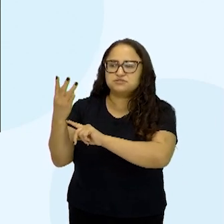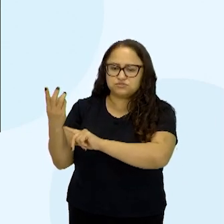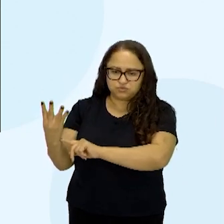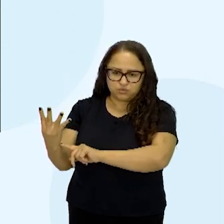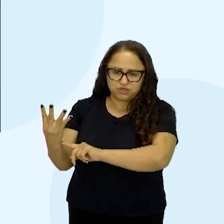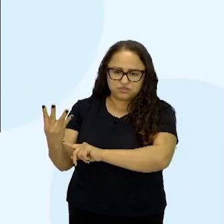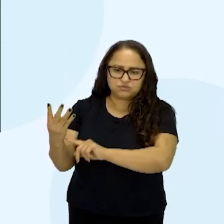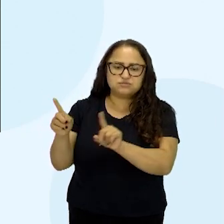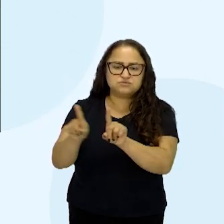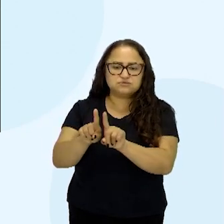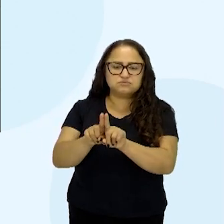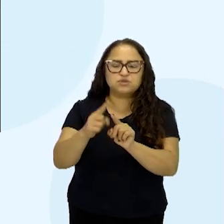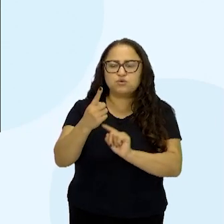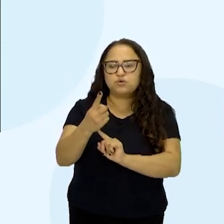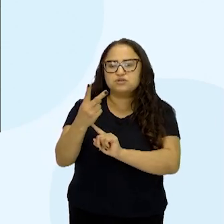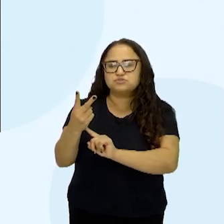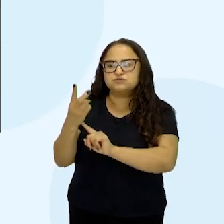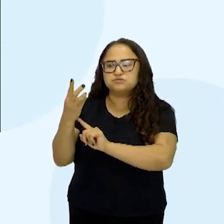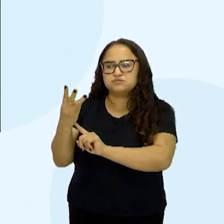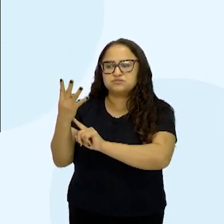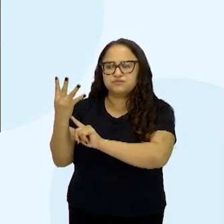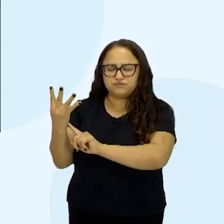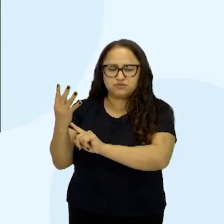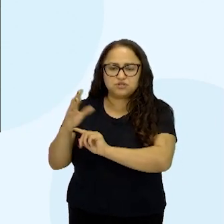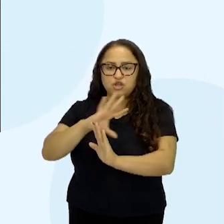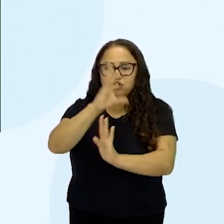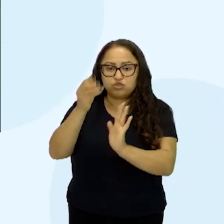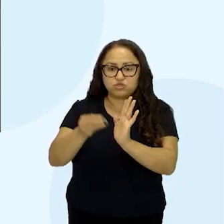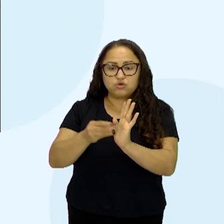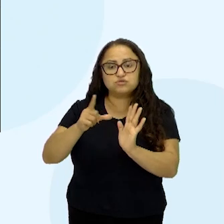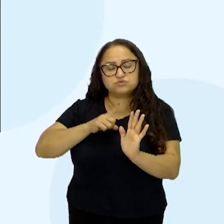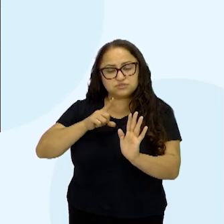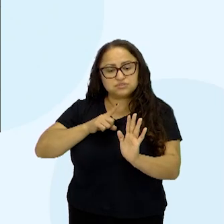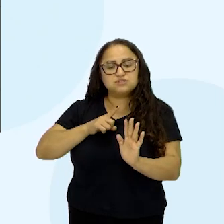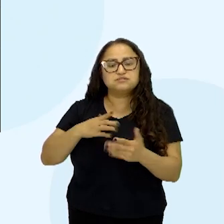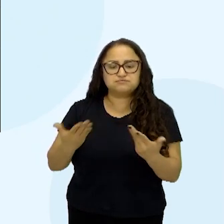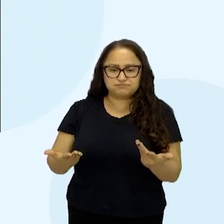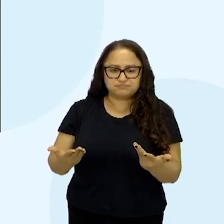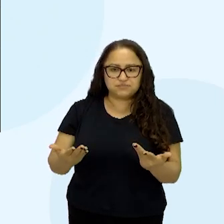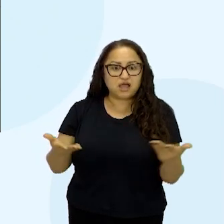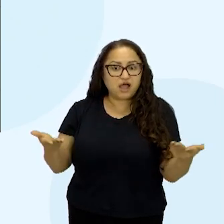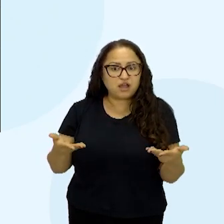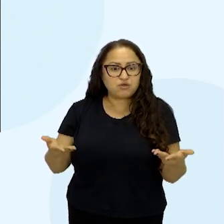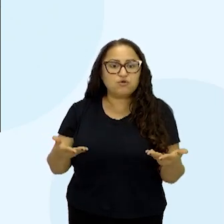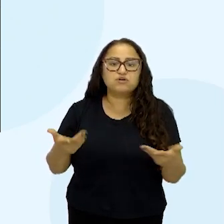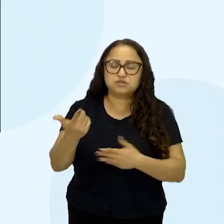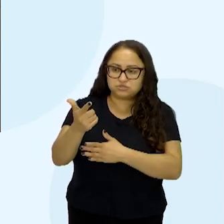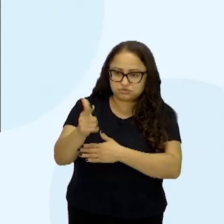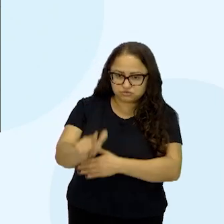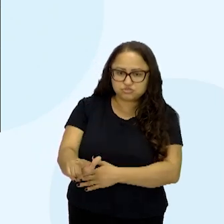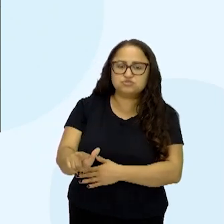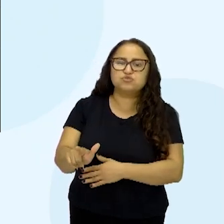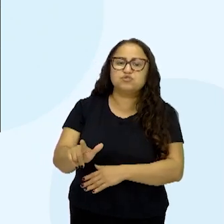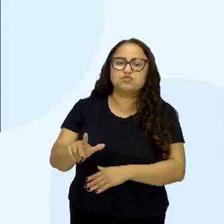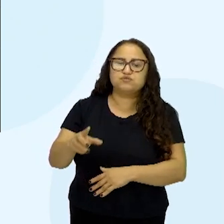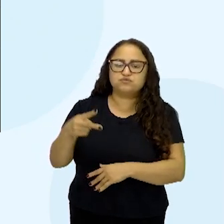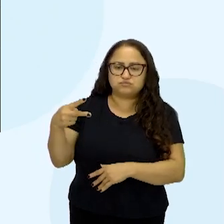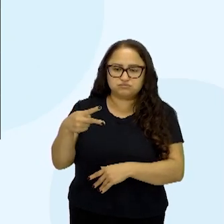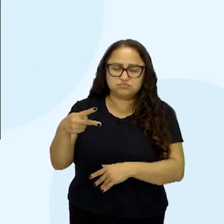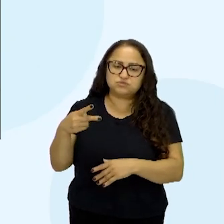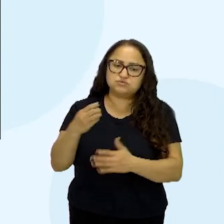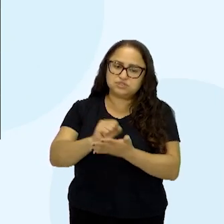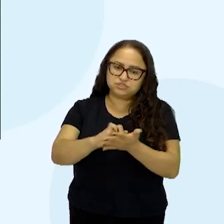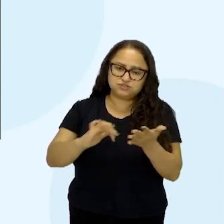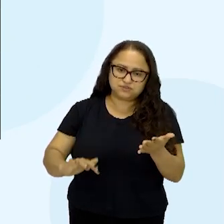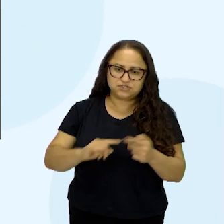And genetic material, 1, 2, 3 and 4. Então, todos eles têm aí. Vamos fazer a mesma coisa com a segunda parte agora, que vai aparecer na tela